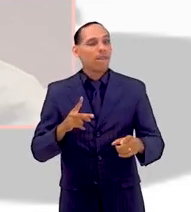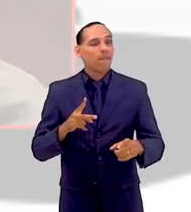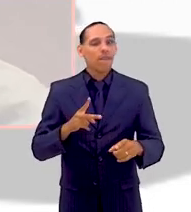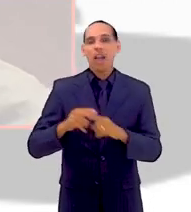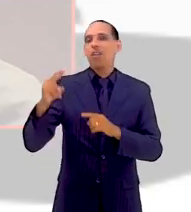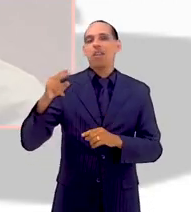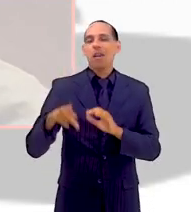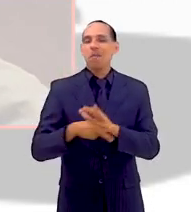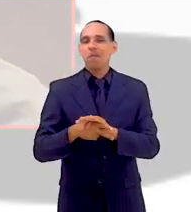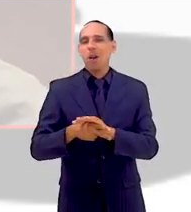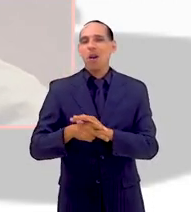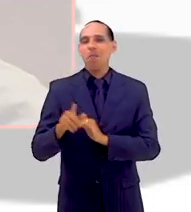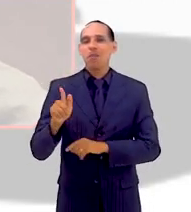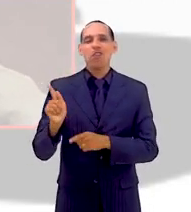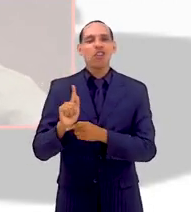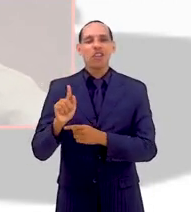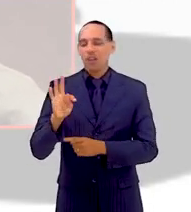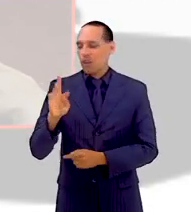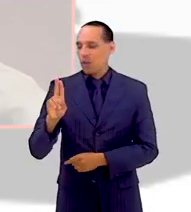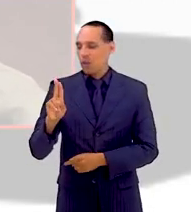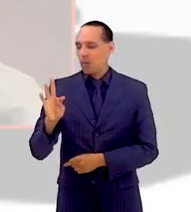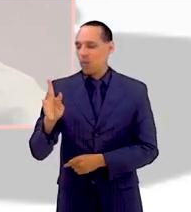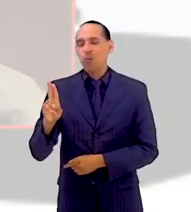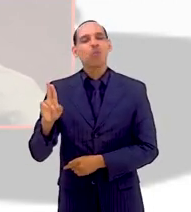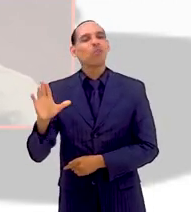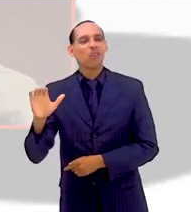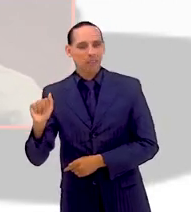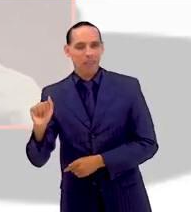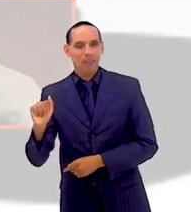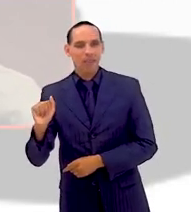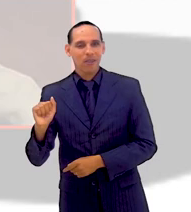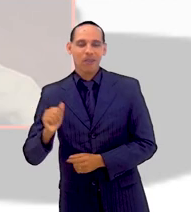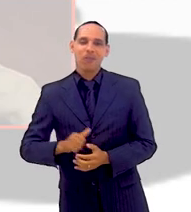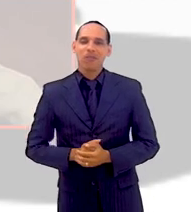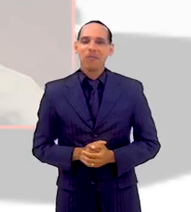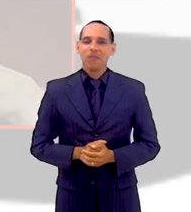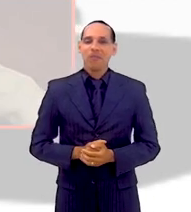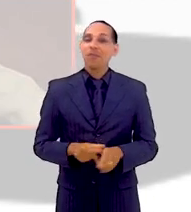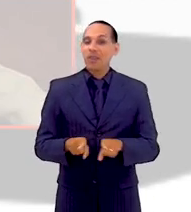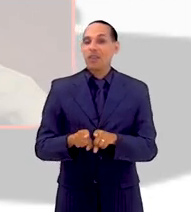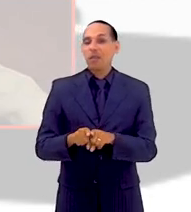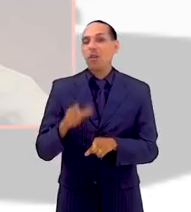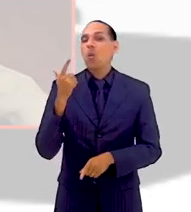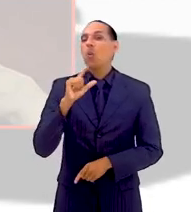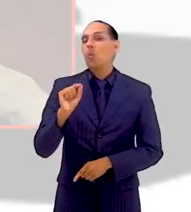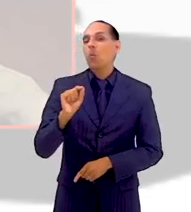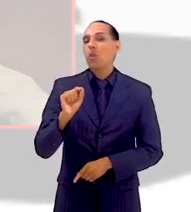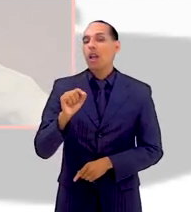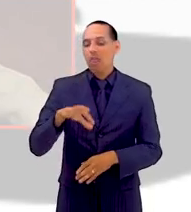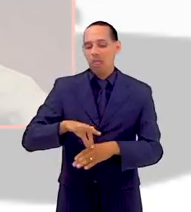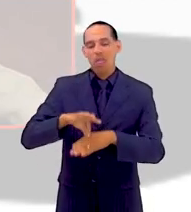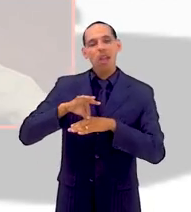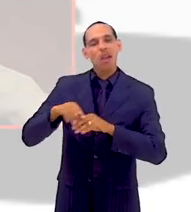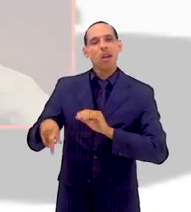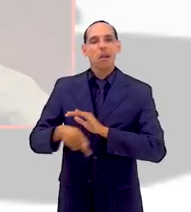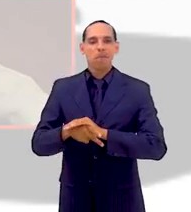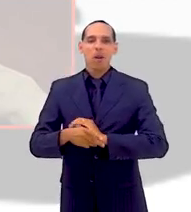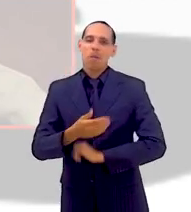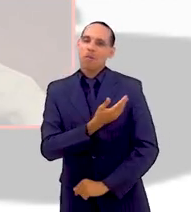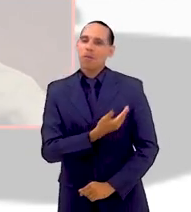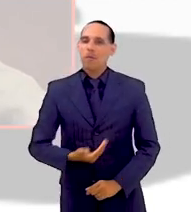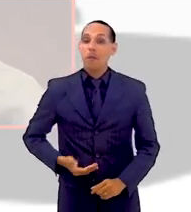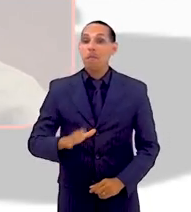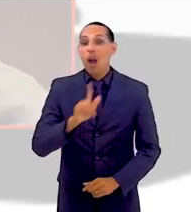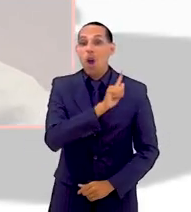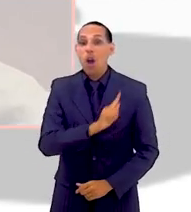que acabou voltando, né? Havia uma percepção de que o Tutuca iria para a liderança do governo, mas acho que o nosso governador percebeu